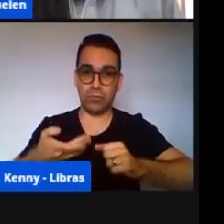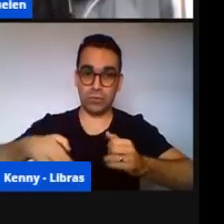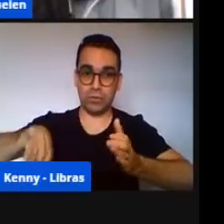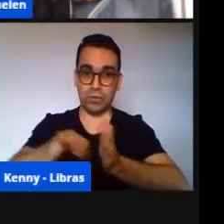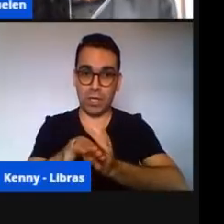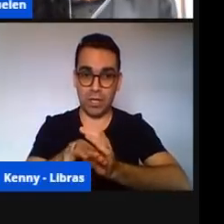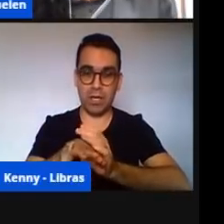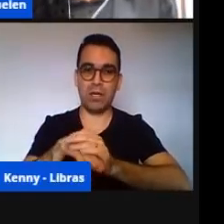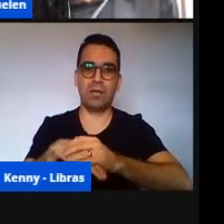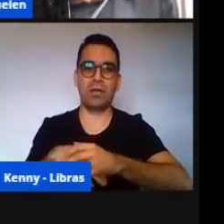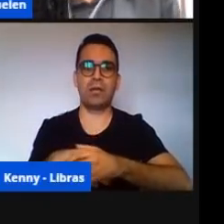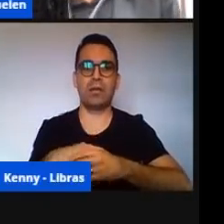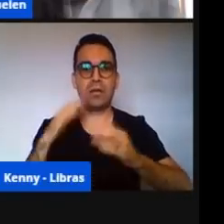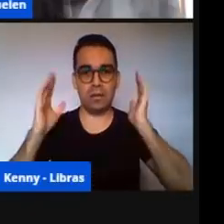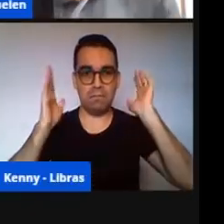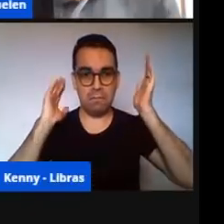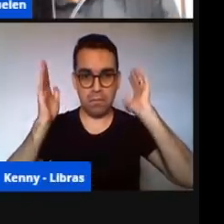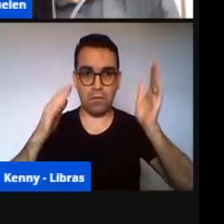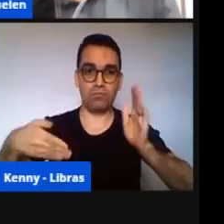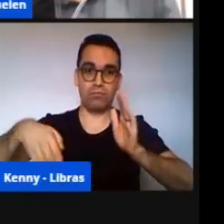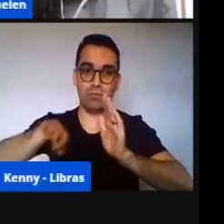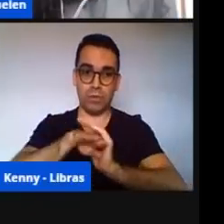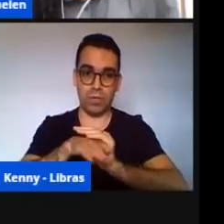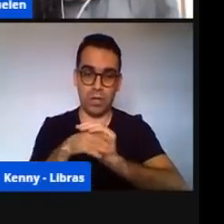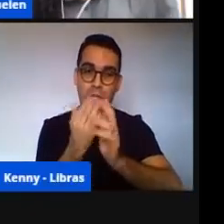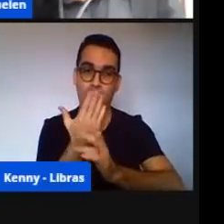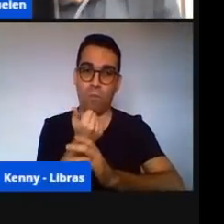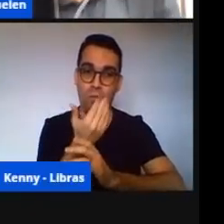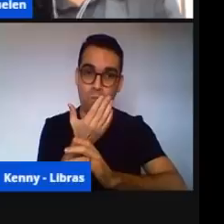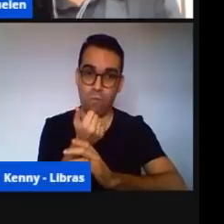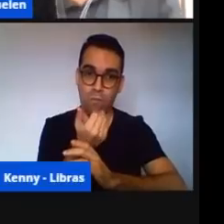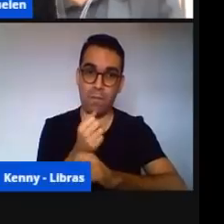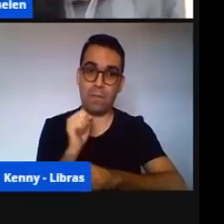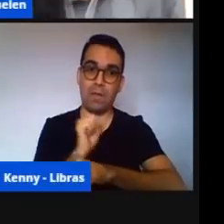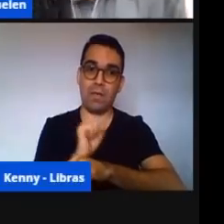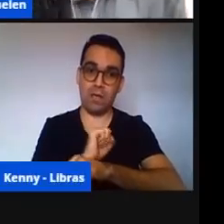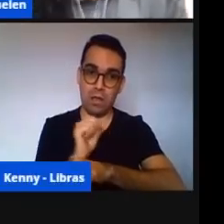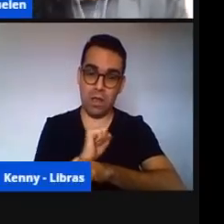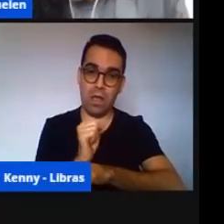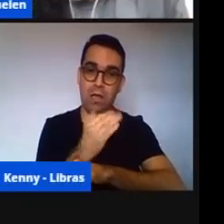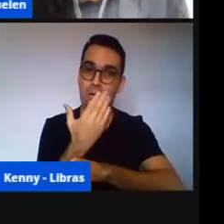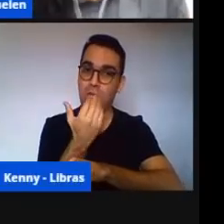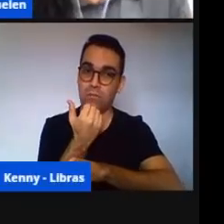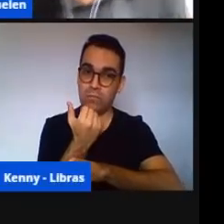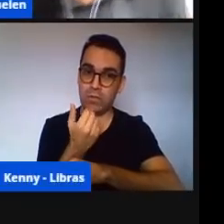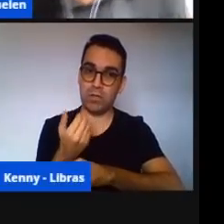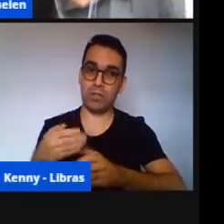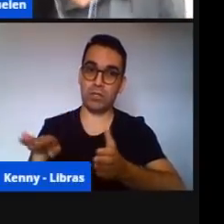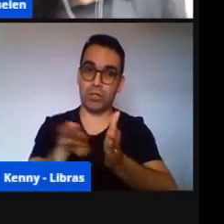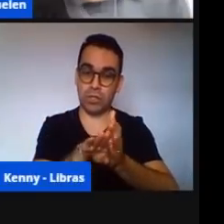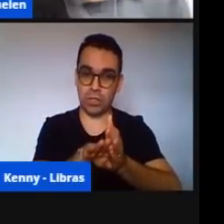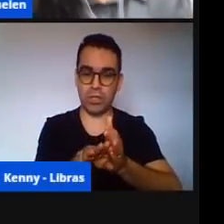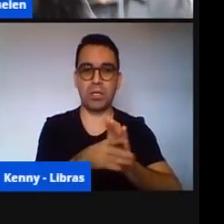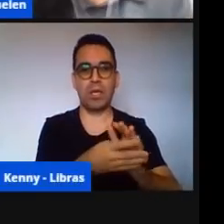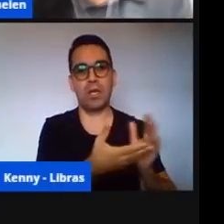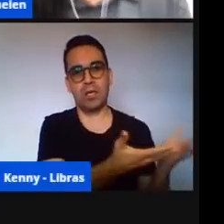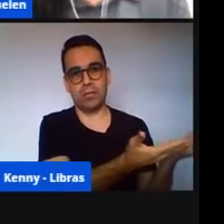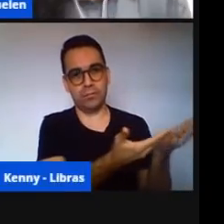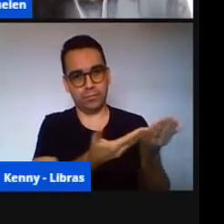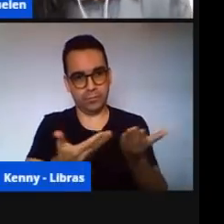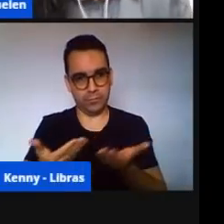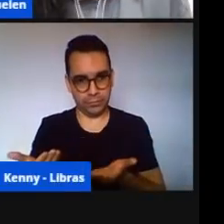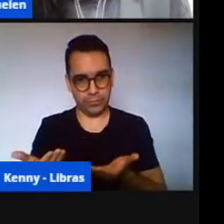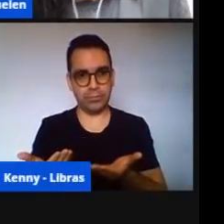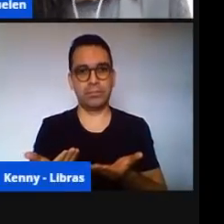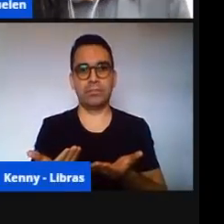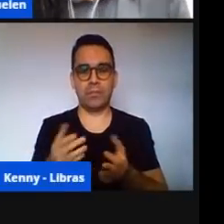na estocagem do alimento, mas quando a gente vai servir esse alimento ou quando a gente vai preparar esse alimento, a gente peca,